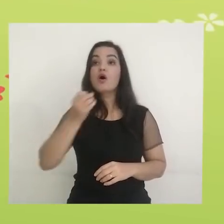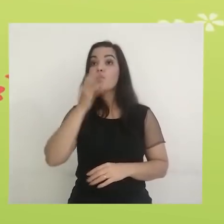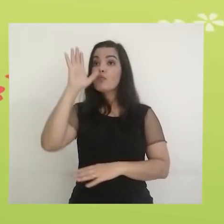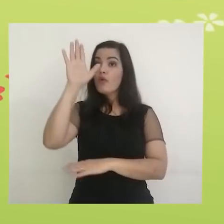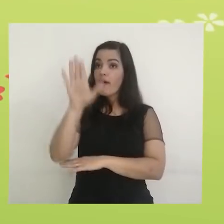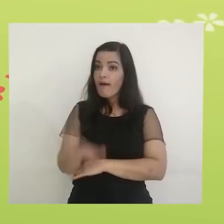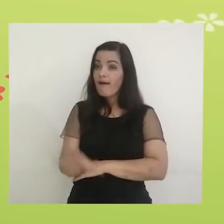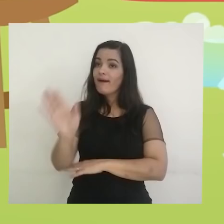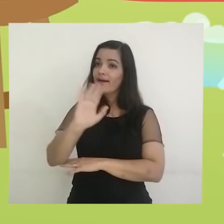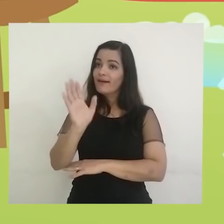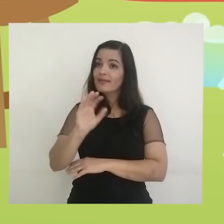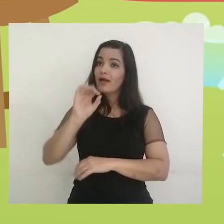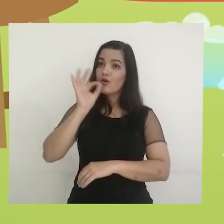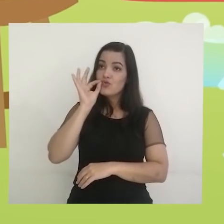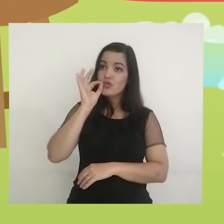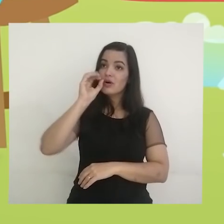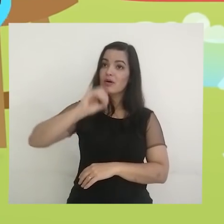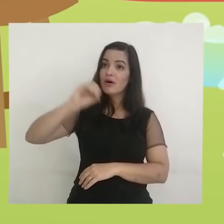tarde, bolha Luna.